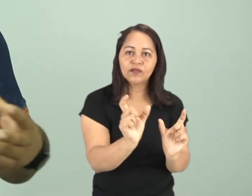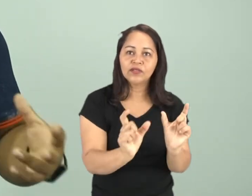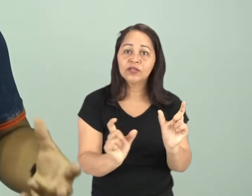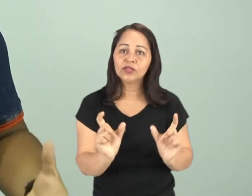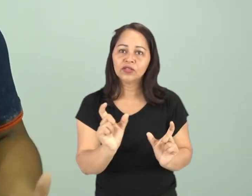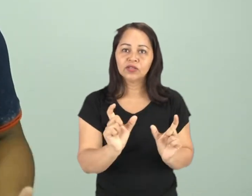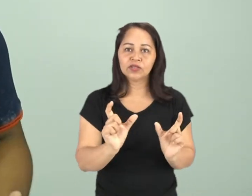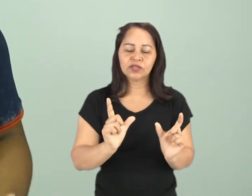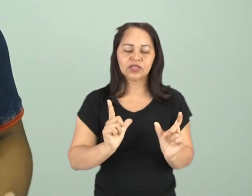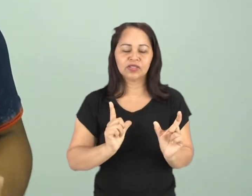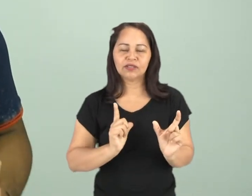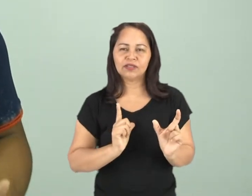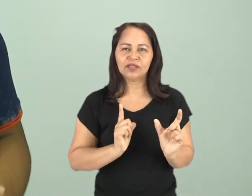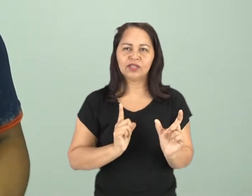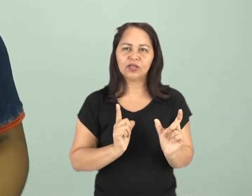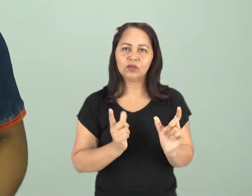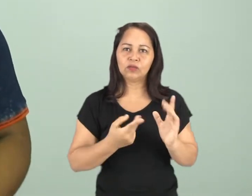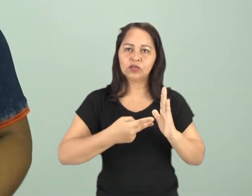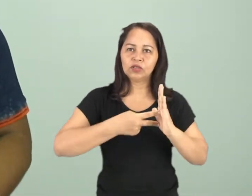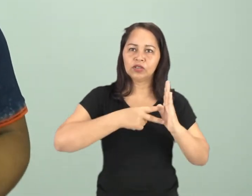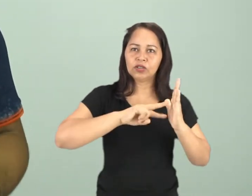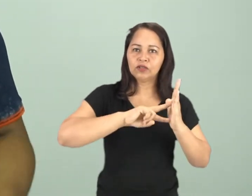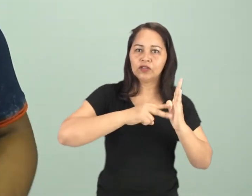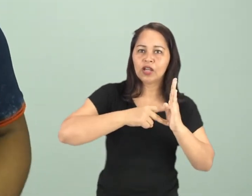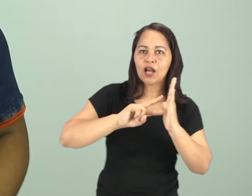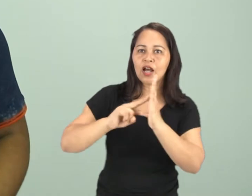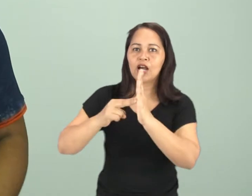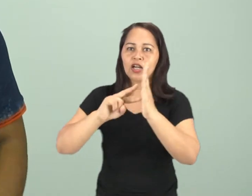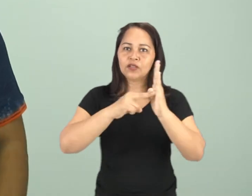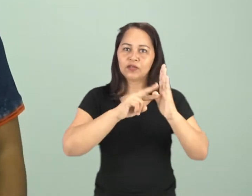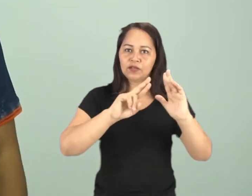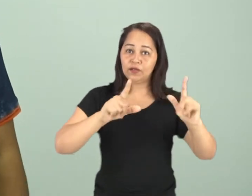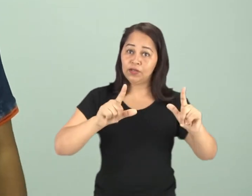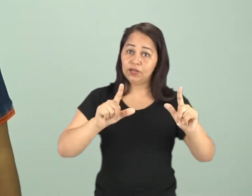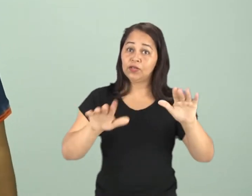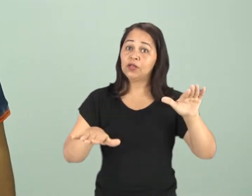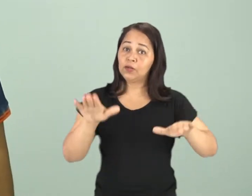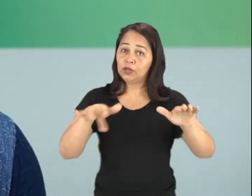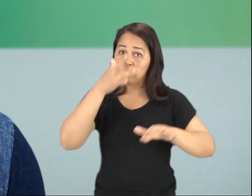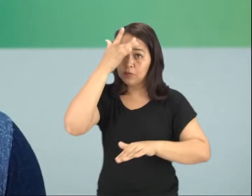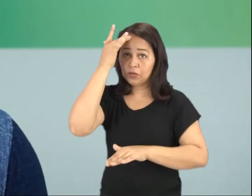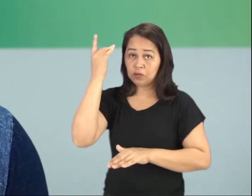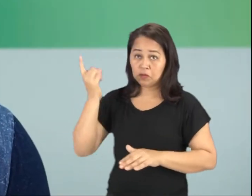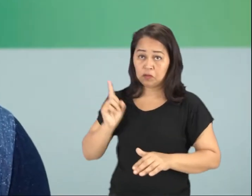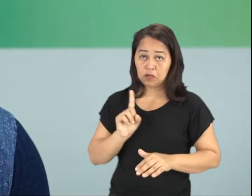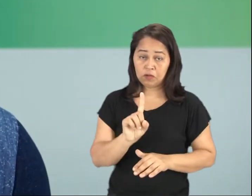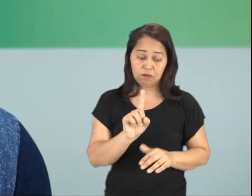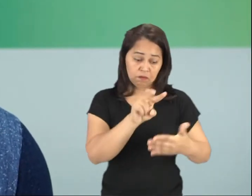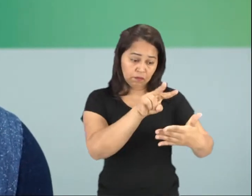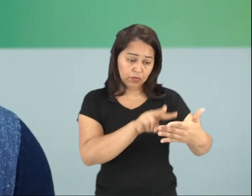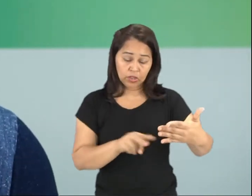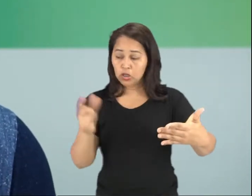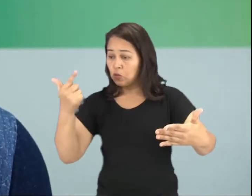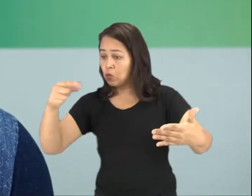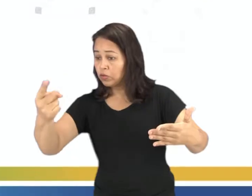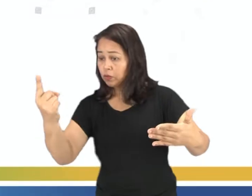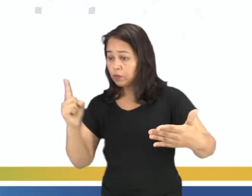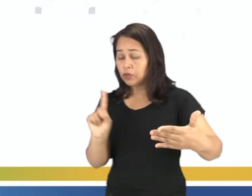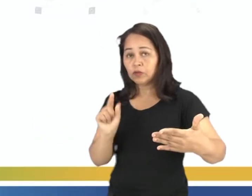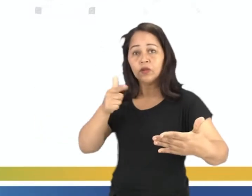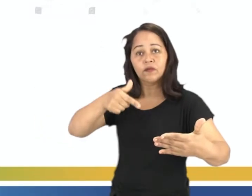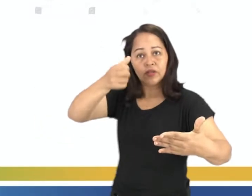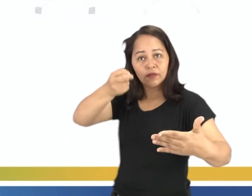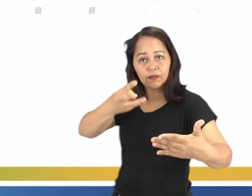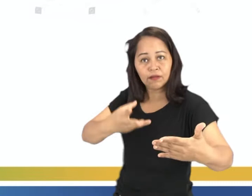um mundo ali de significações, dependendo de quem lê. Então, na Grécia Antiga, o poema